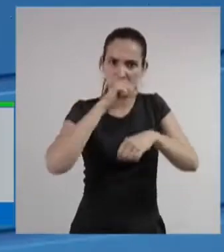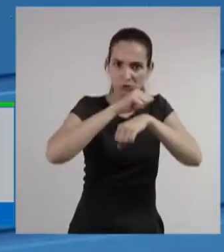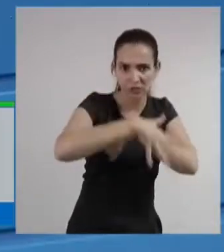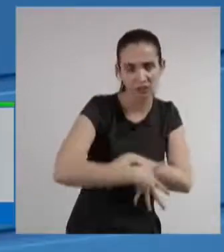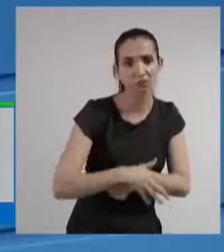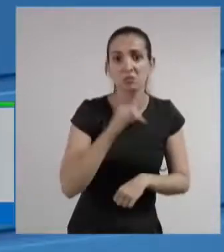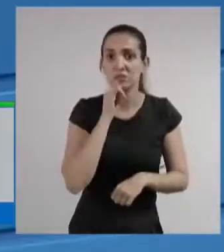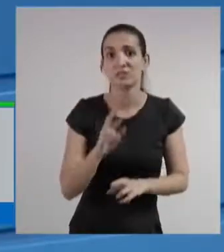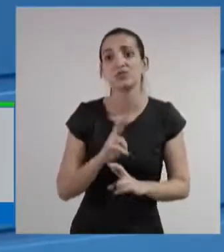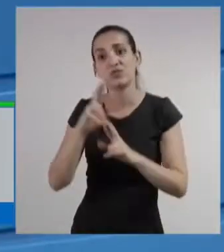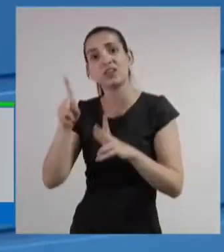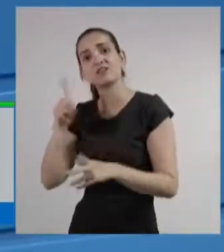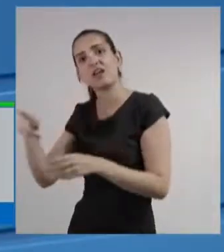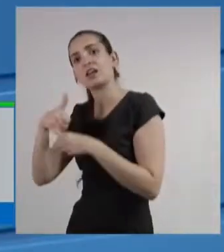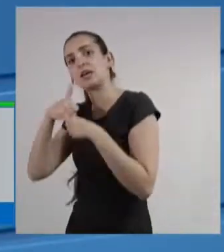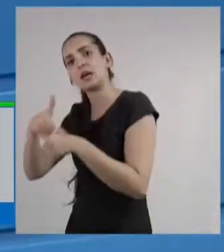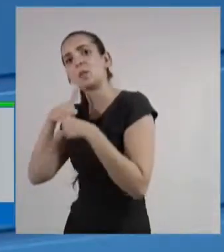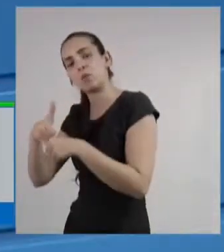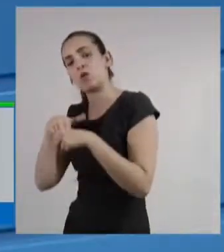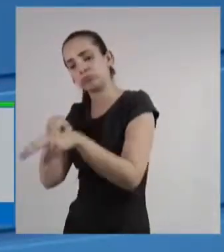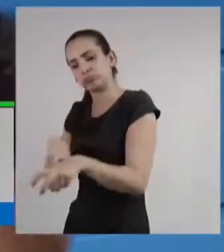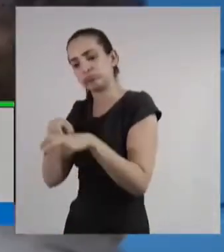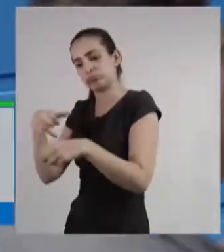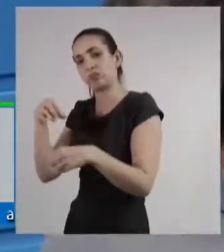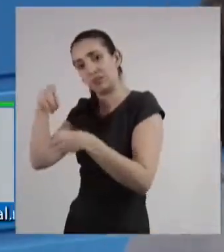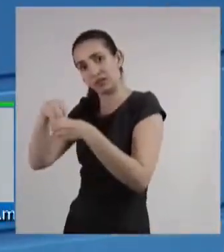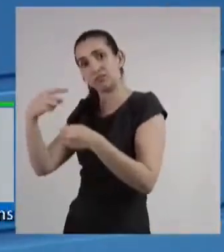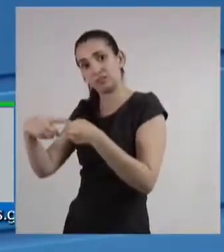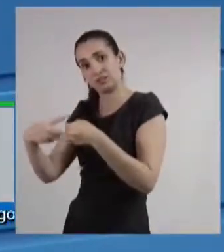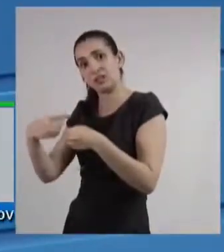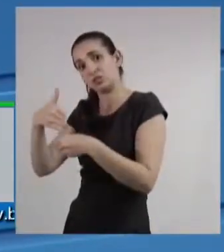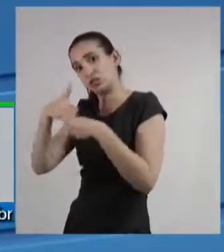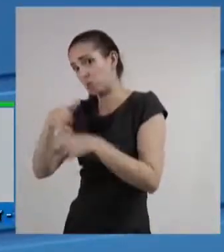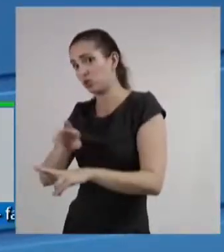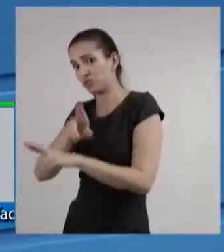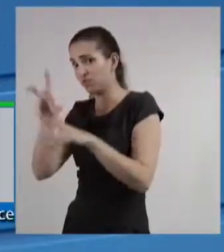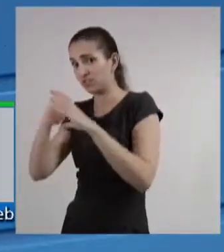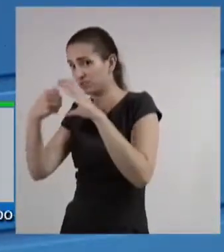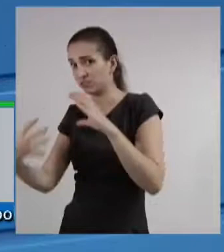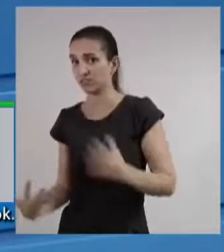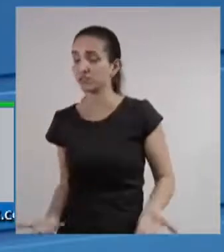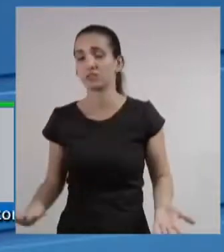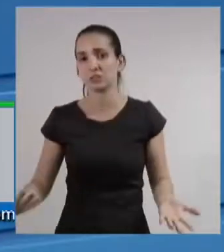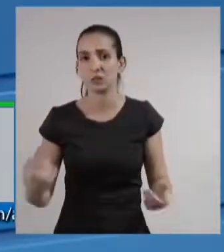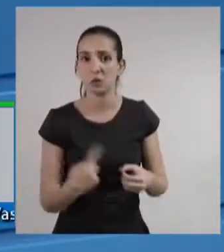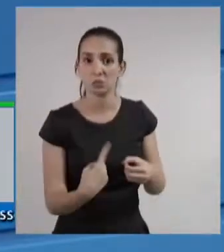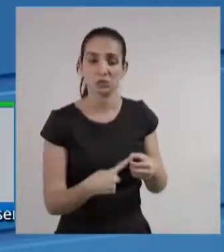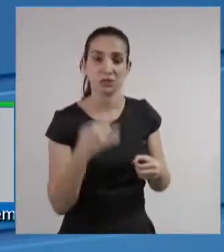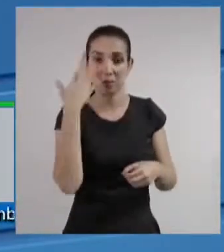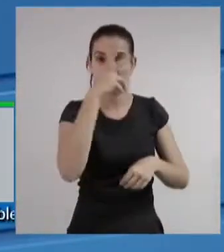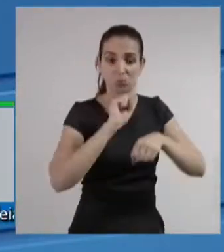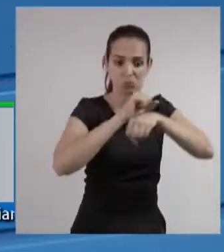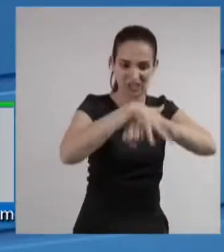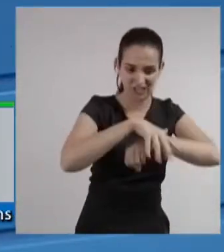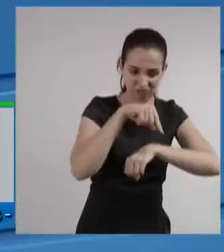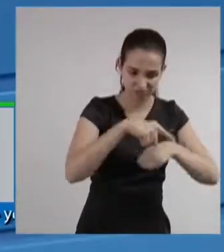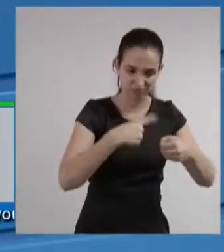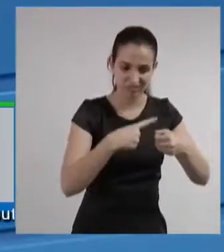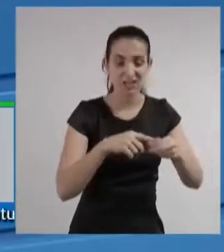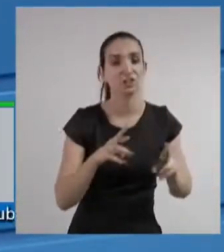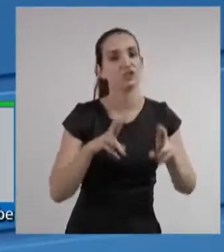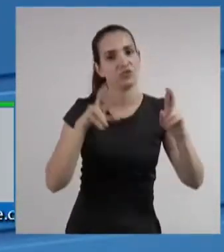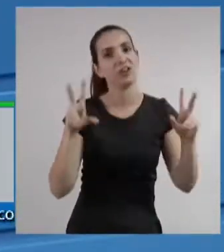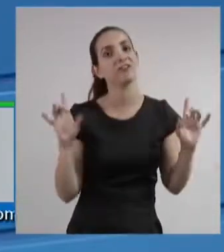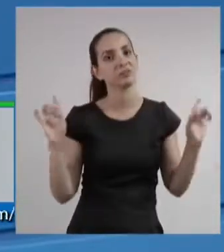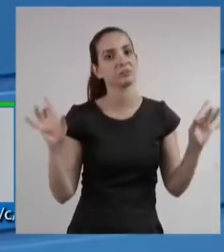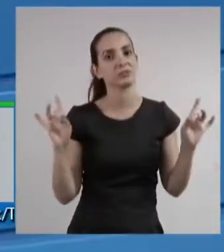Carapó. É diferente o uso do solo em Bonito de qualquer outro lugar do estado. Então, assim, eu acho que é importante